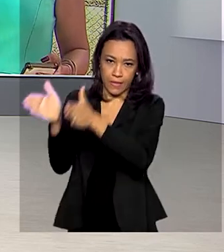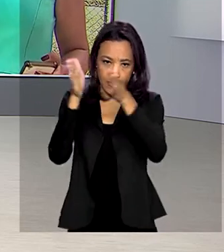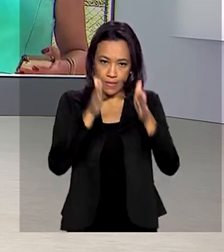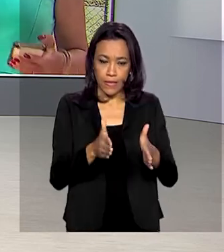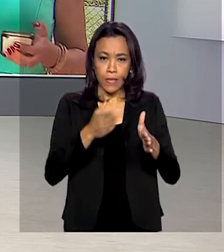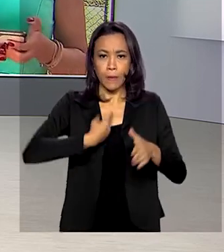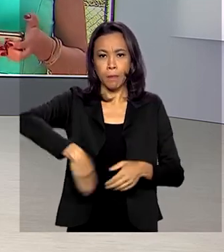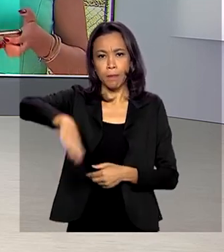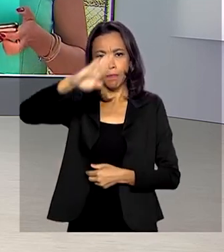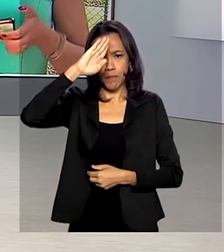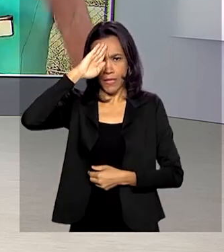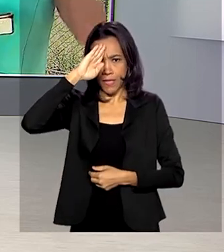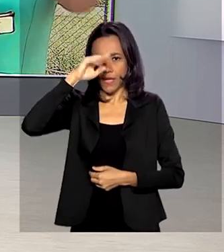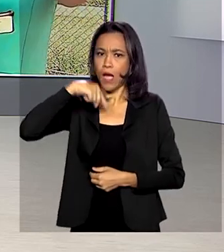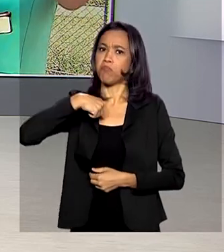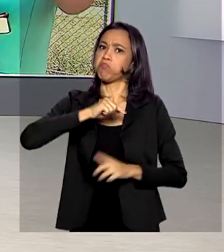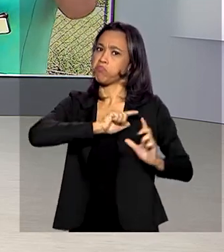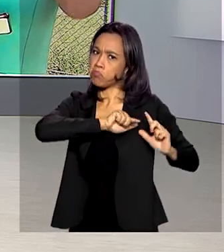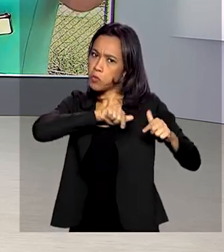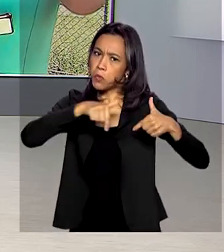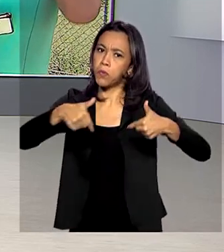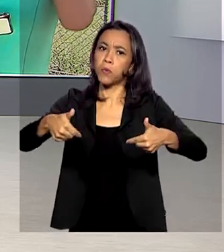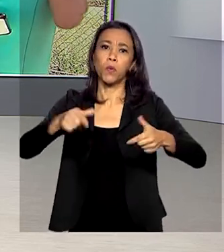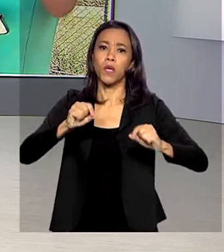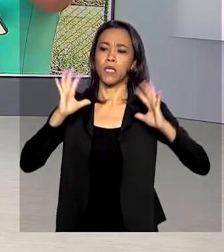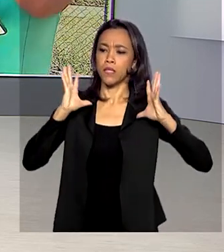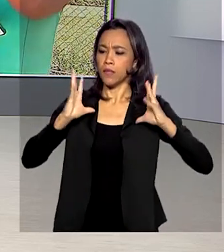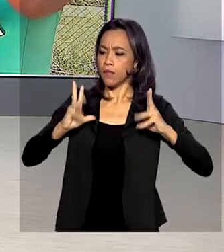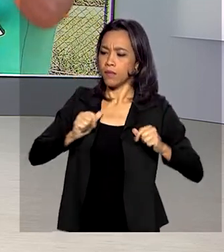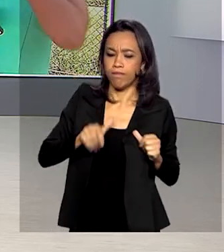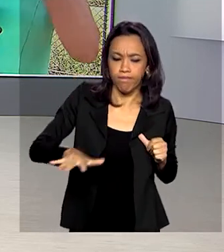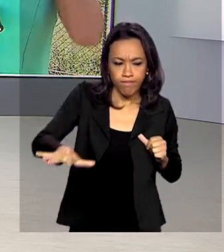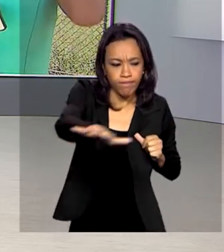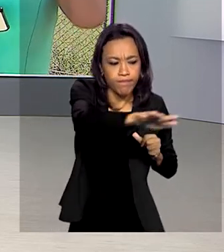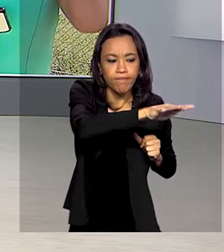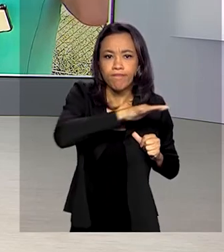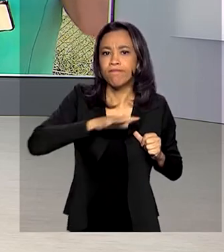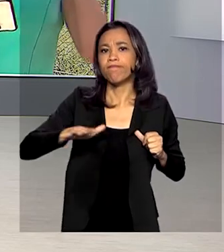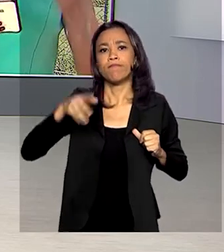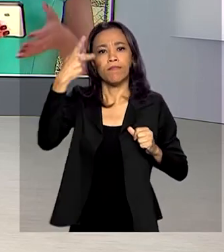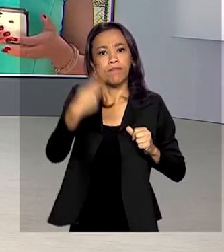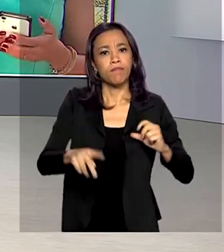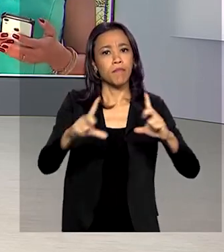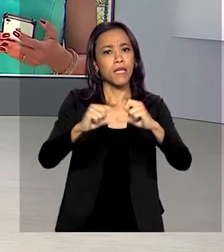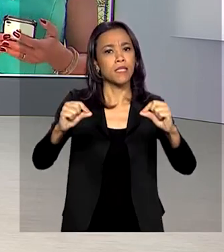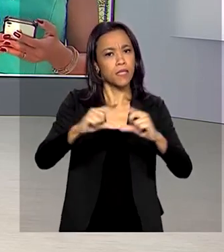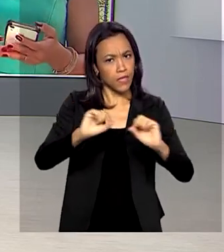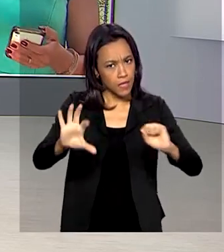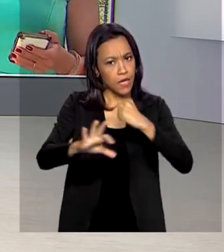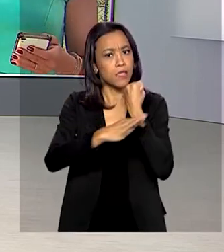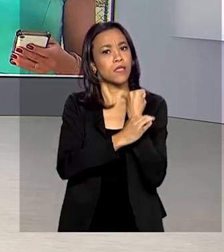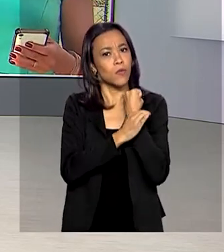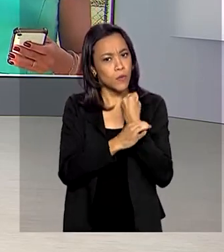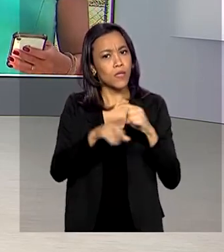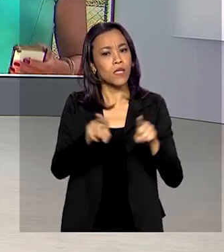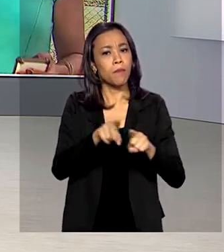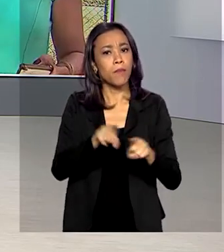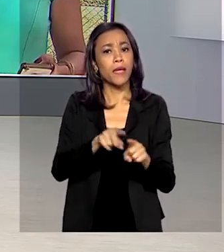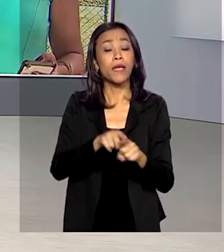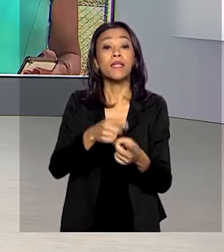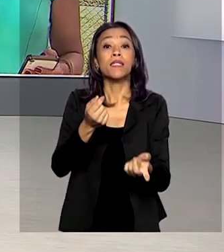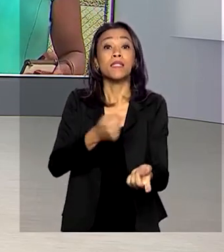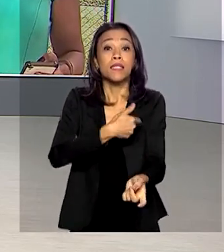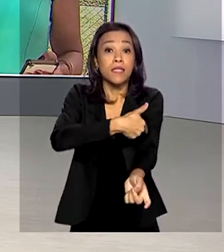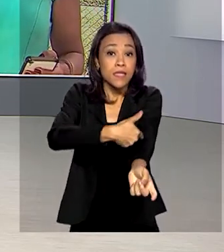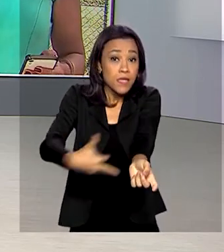Militares do Exército atuam na desinfecção de espaços públicos aqui em Brasília e ajudam a manter os estoques do banco de sangue. Luciana